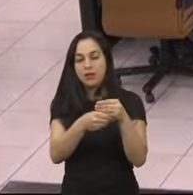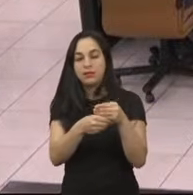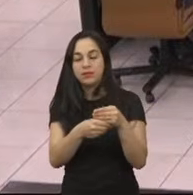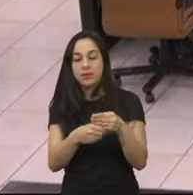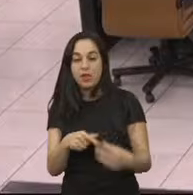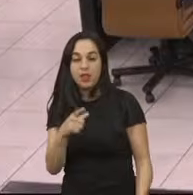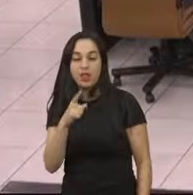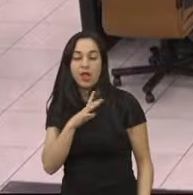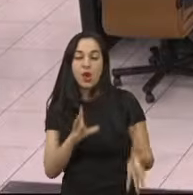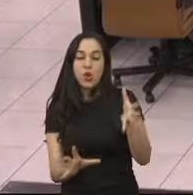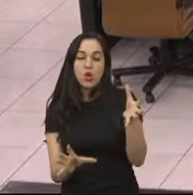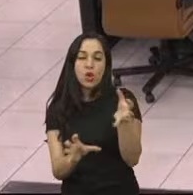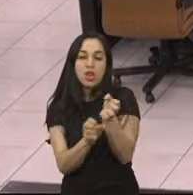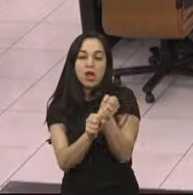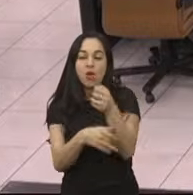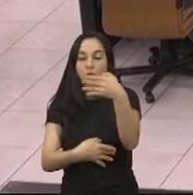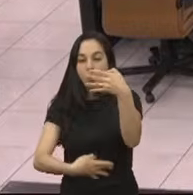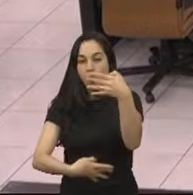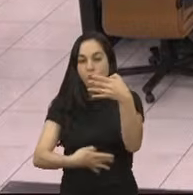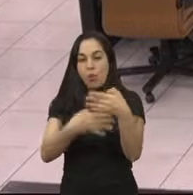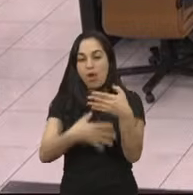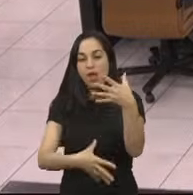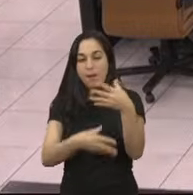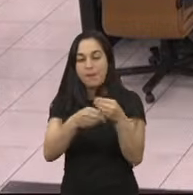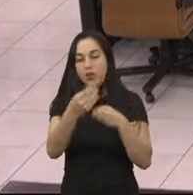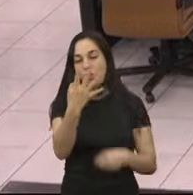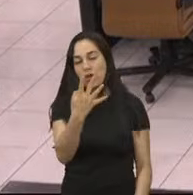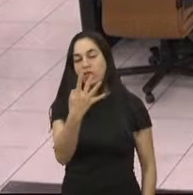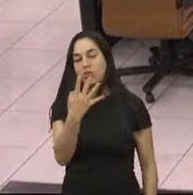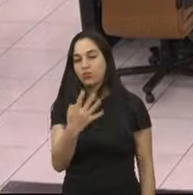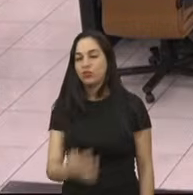Temos 4 emendas.